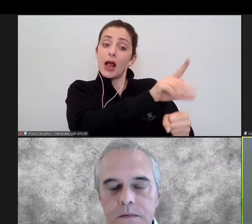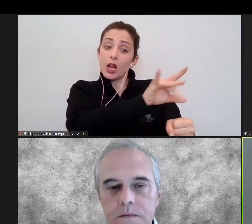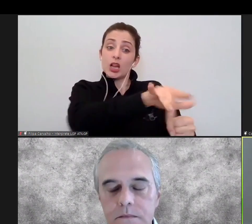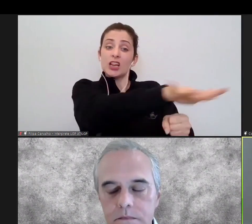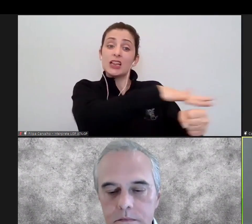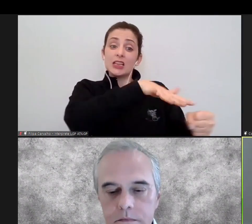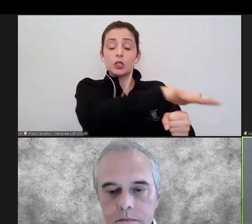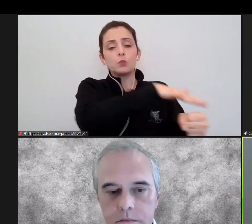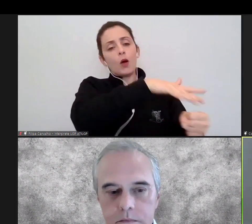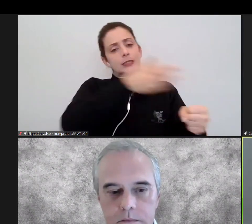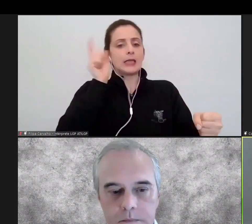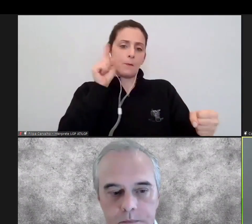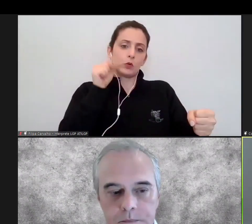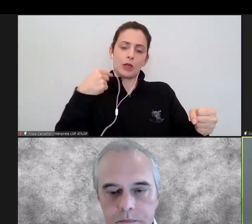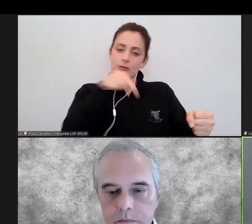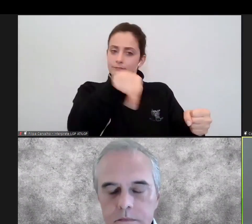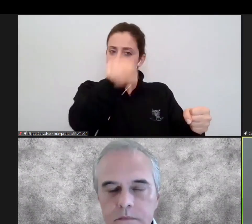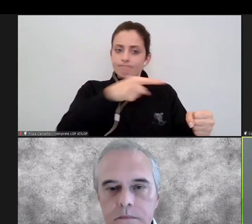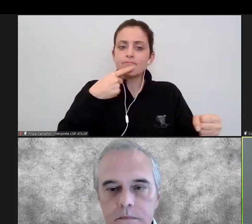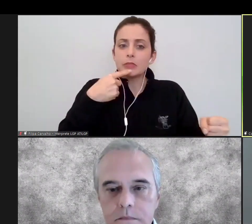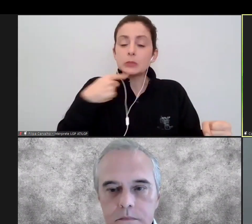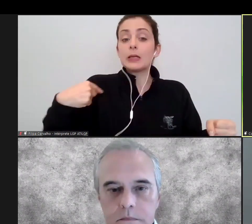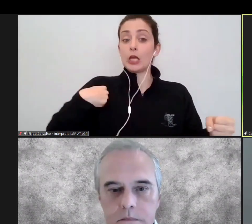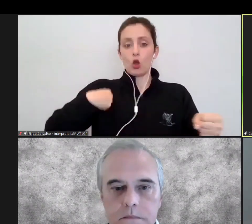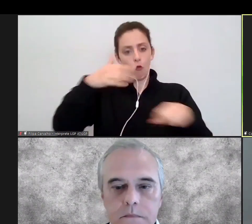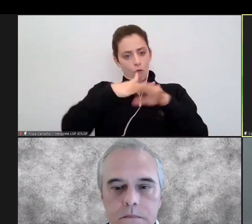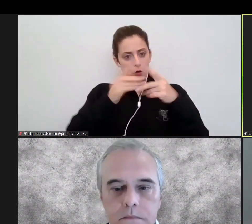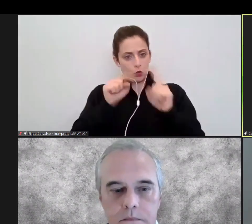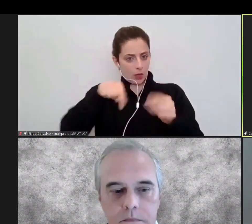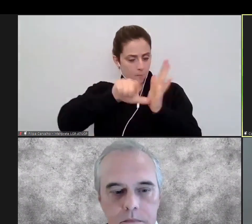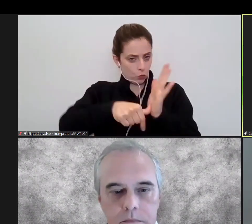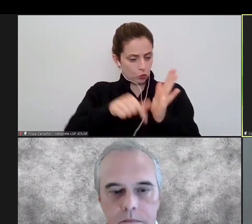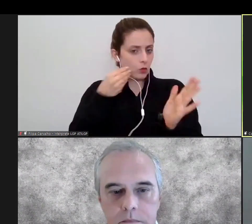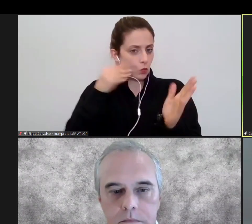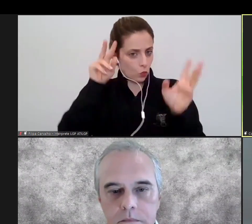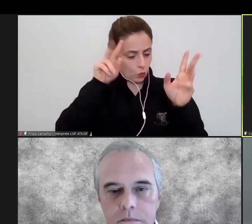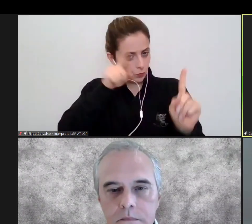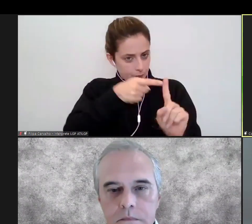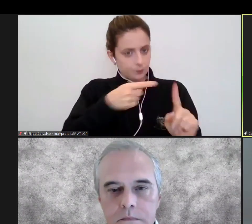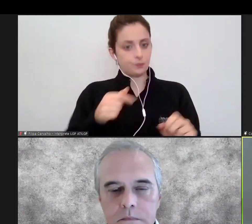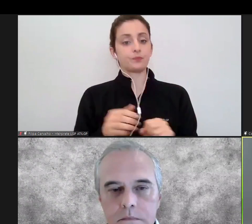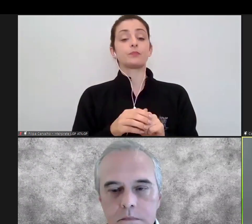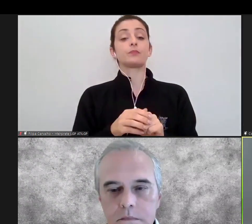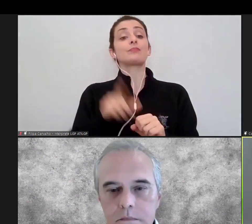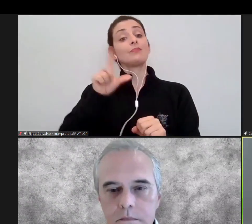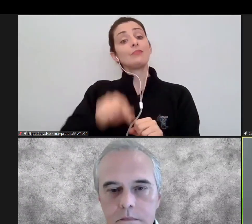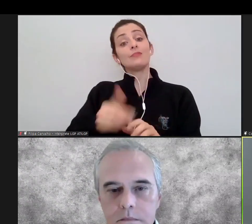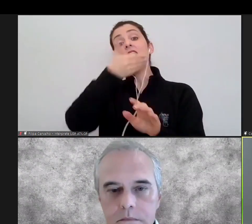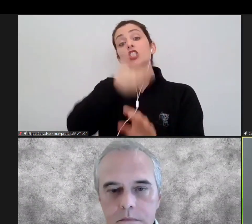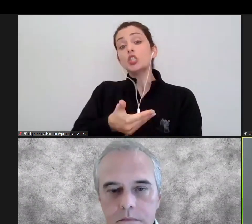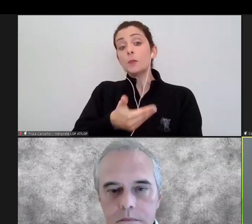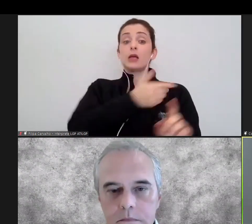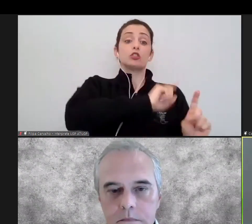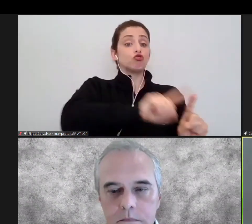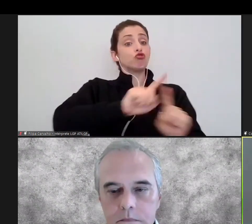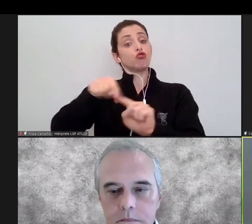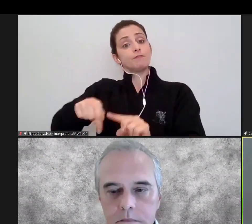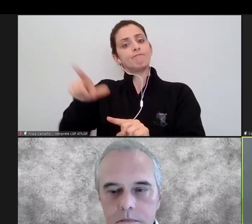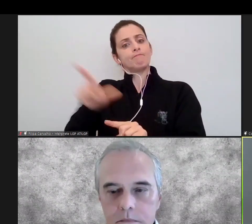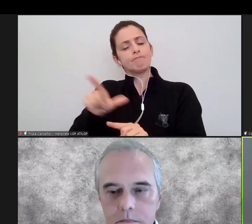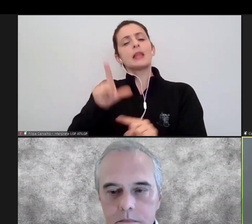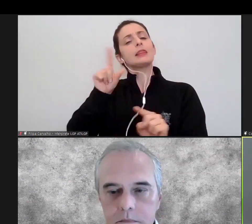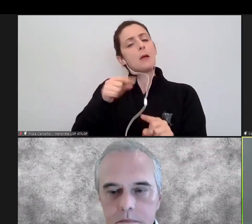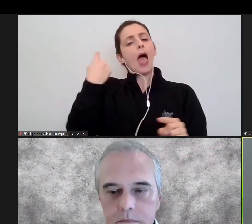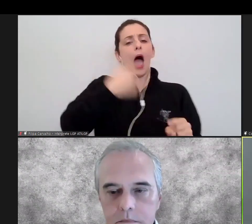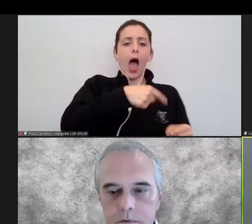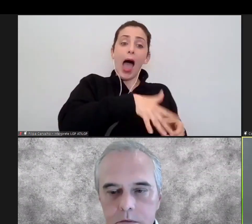acho que é muito importante. E uma das coisas e destas experiências que temos tido, e uma das nossas áreas de